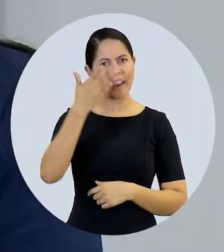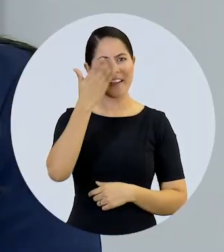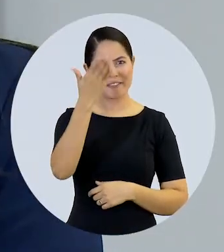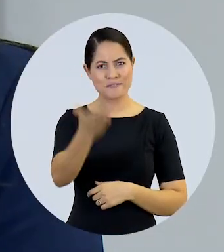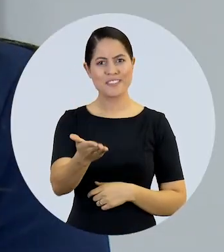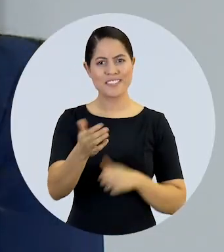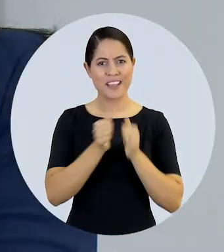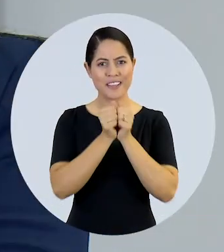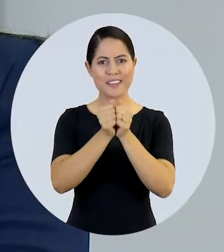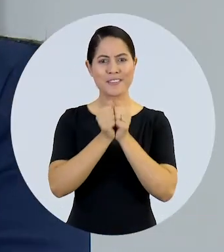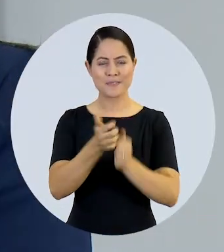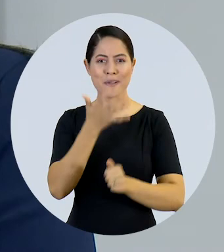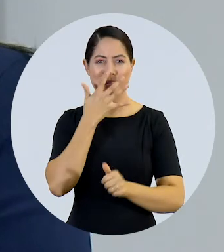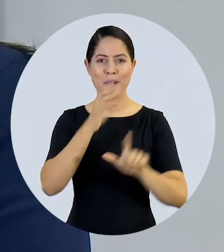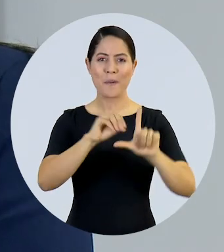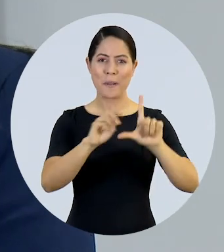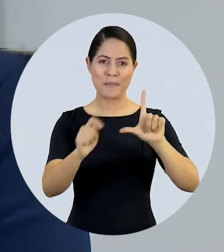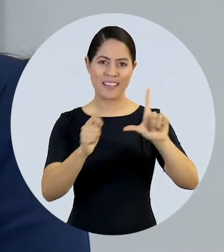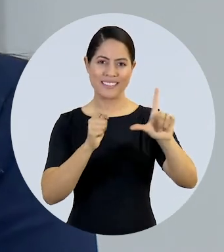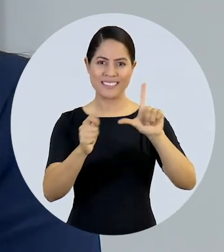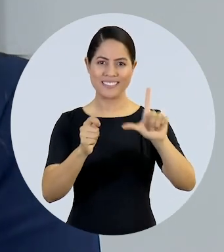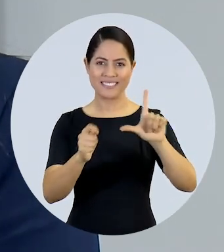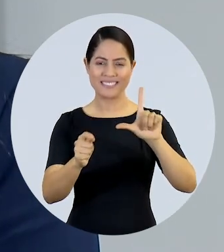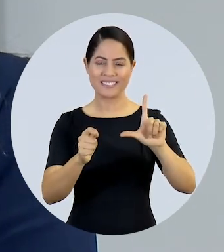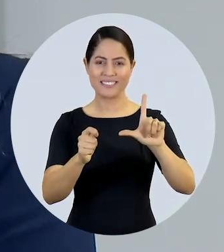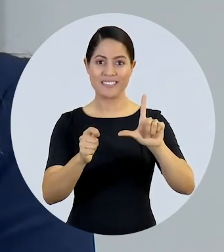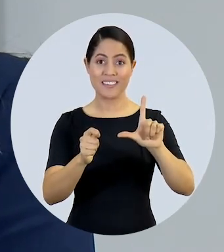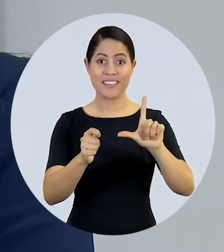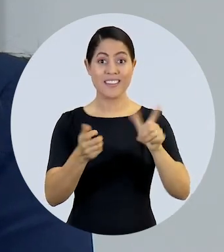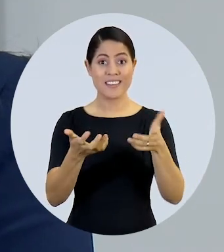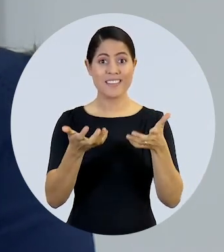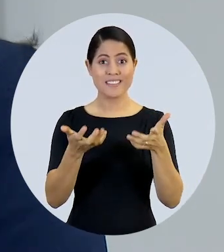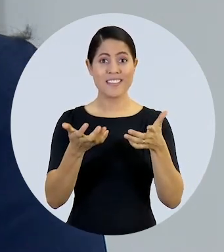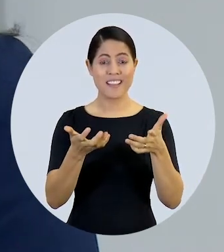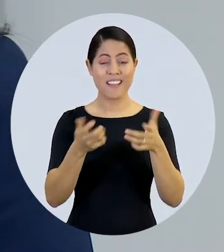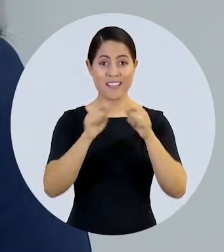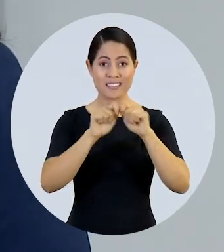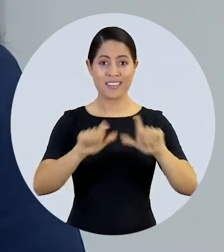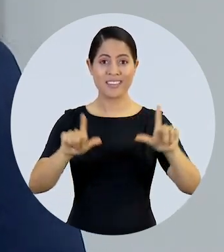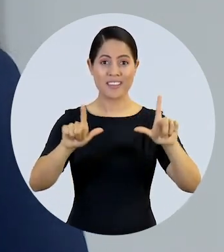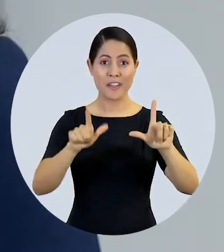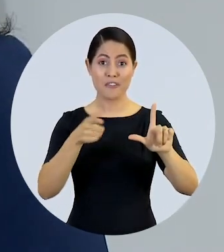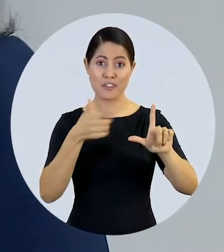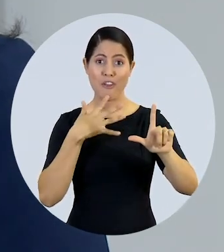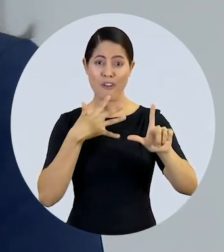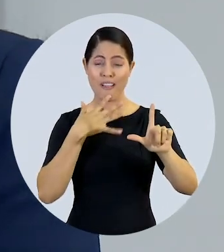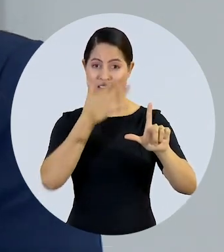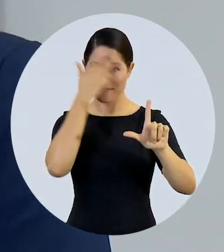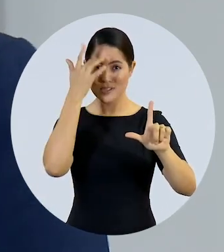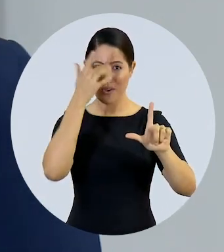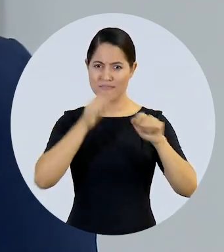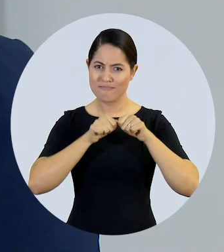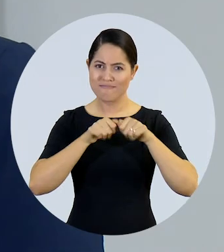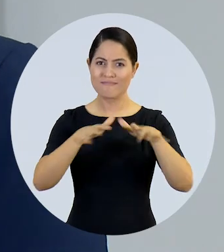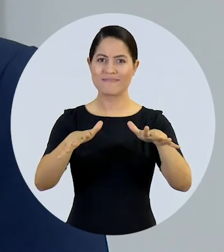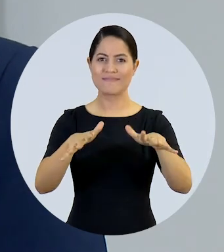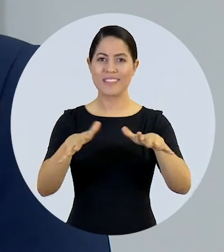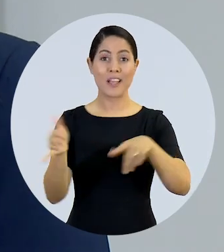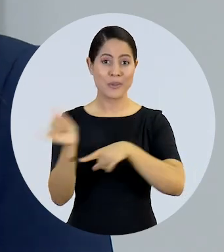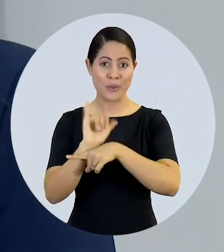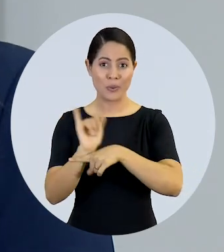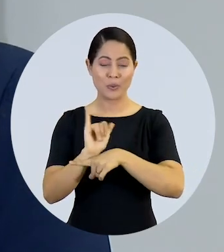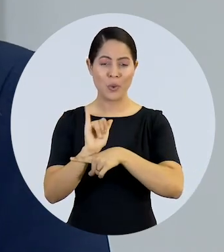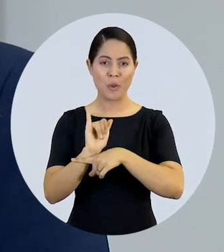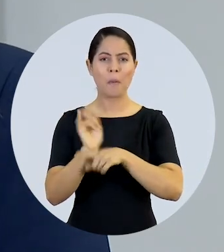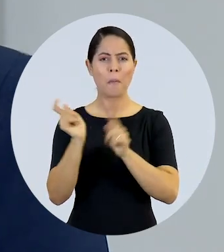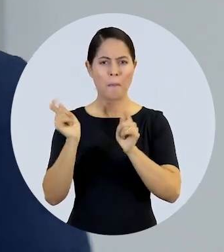vez. E obrigada também a você que acompanhou conosco todo este OAB Entrevista. Que tal mandar este programa para alguém que você conheça? Vai